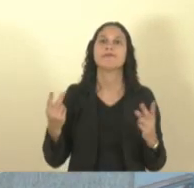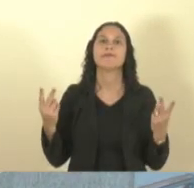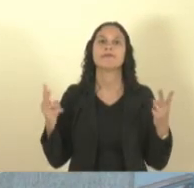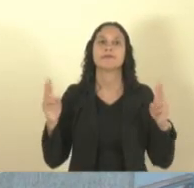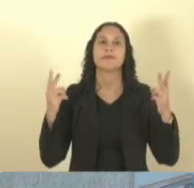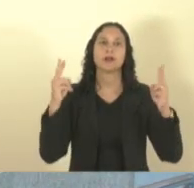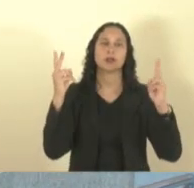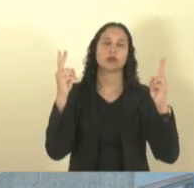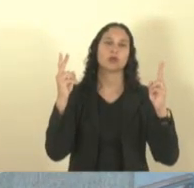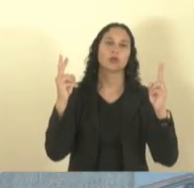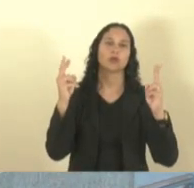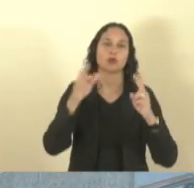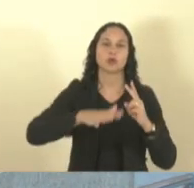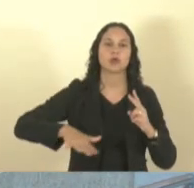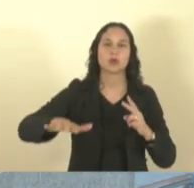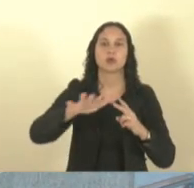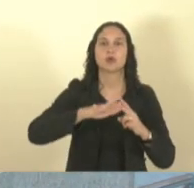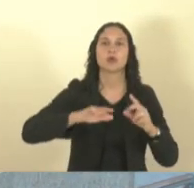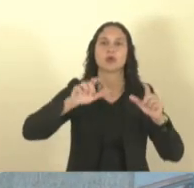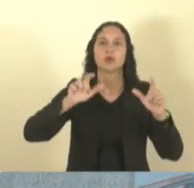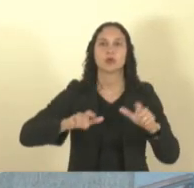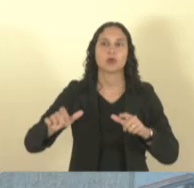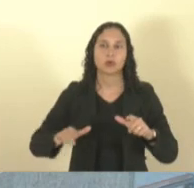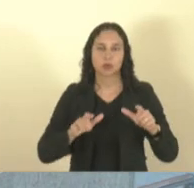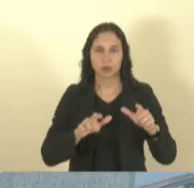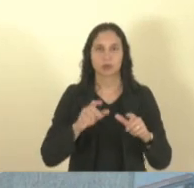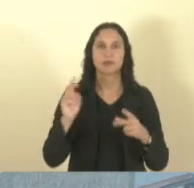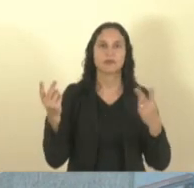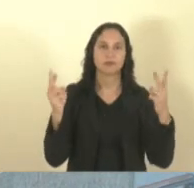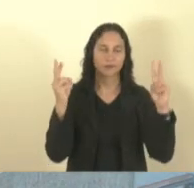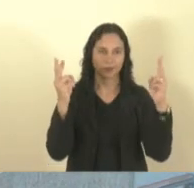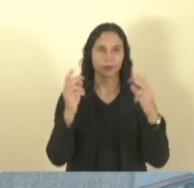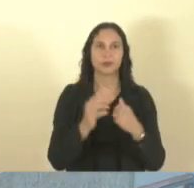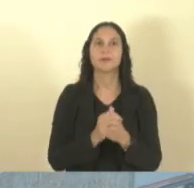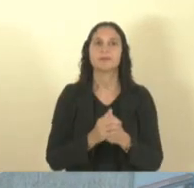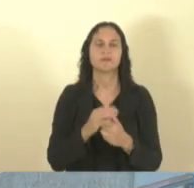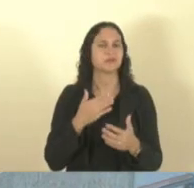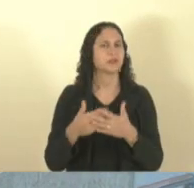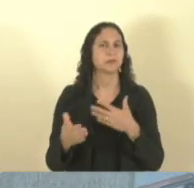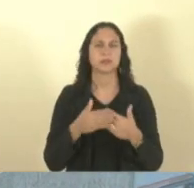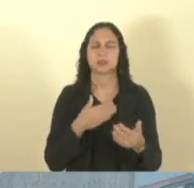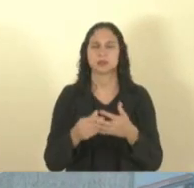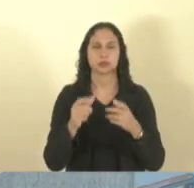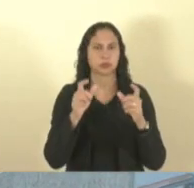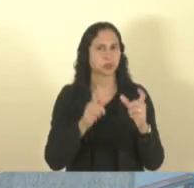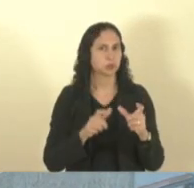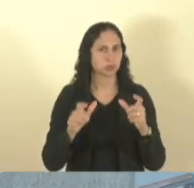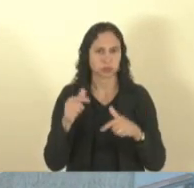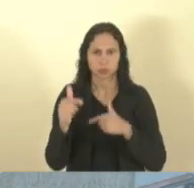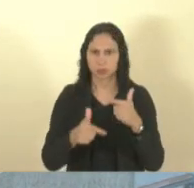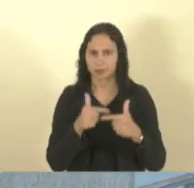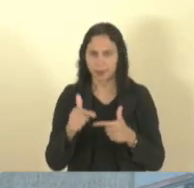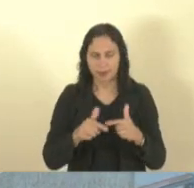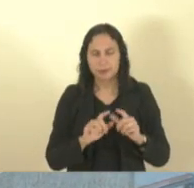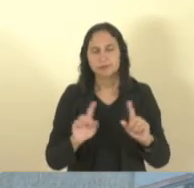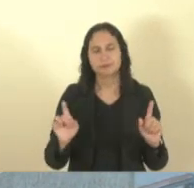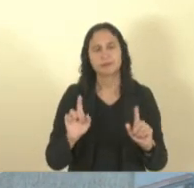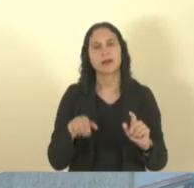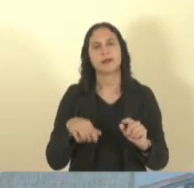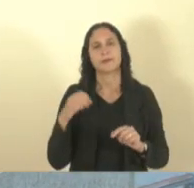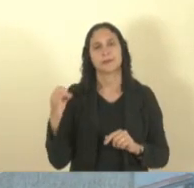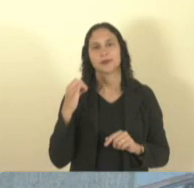do corpo profissional, de todo o quadro de servidores, independente do vínculo. E isso para a gente é muito importante. A